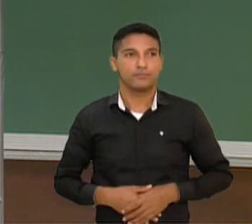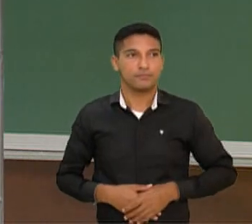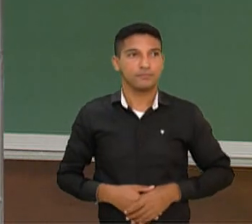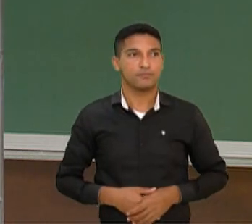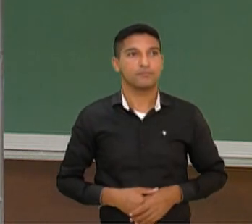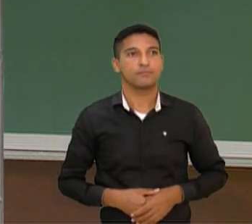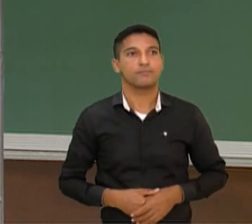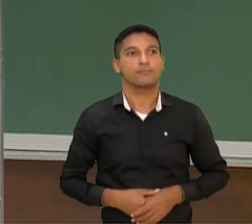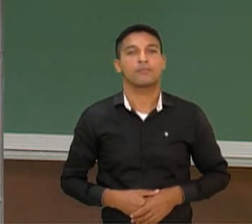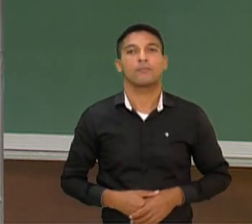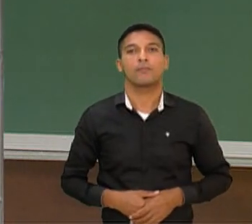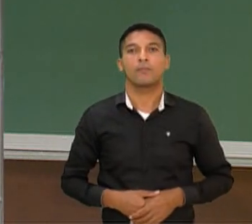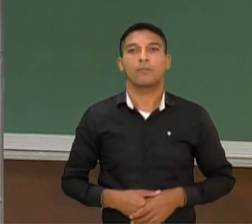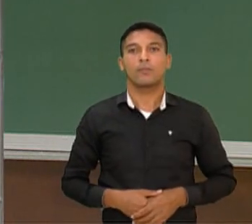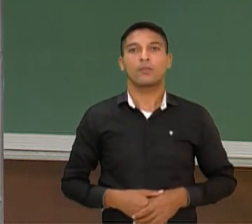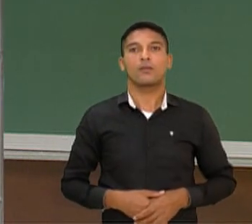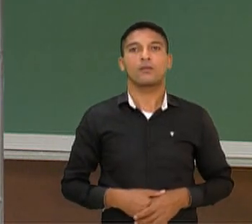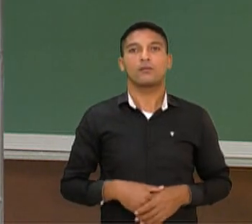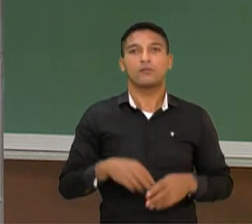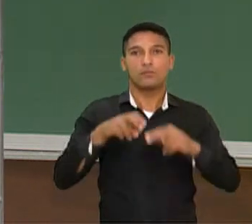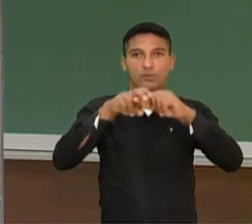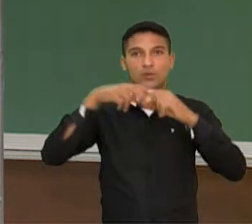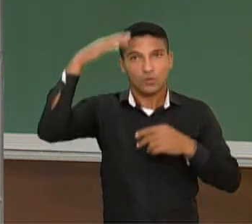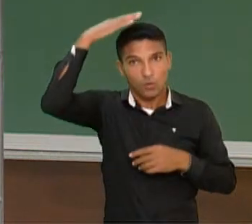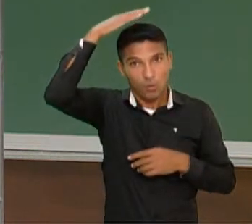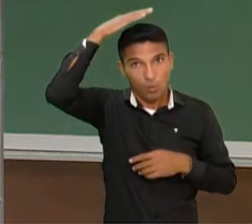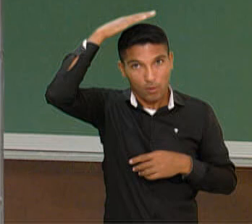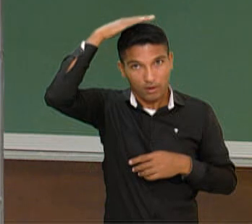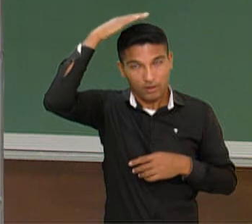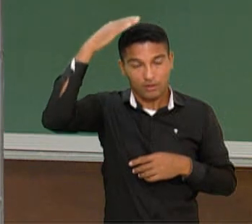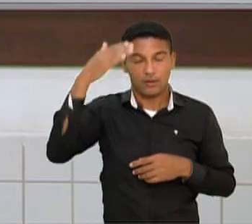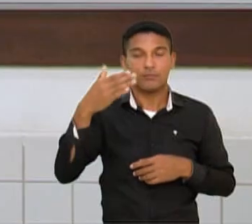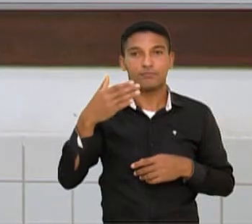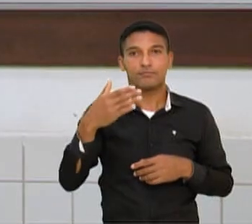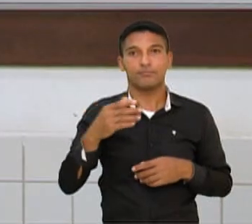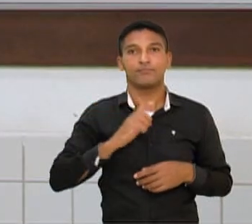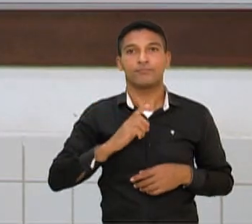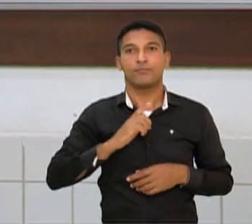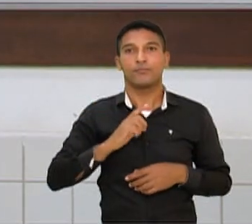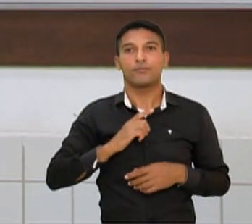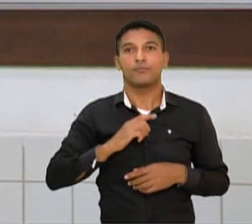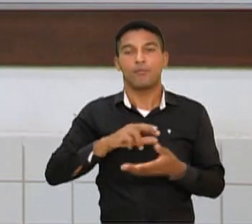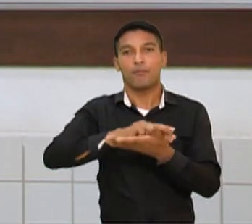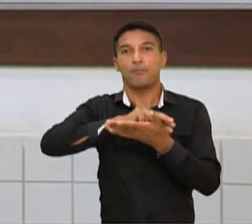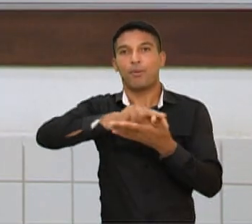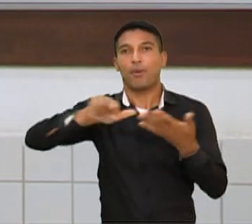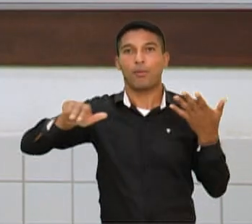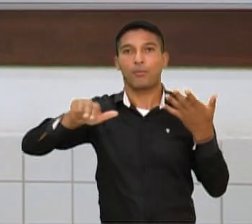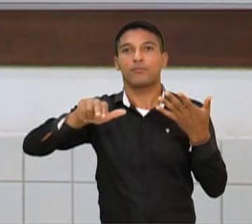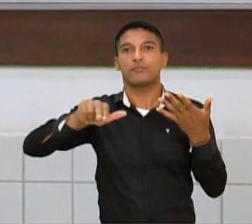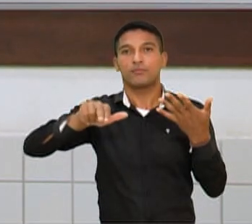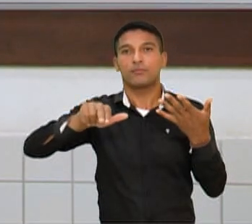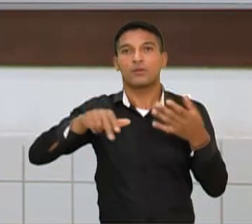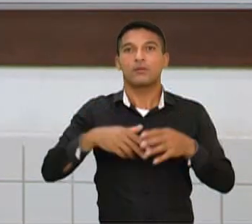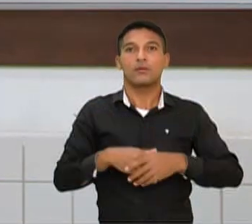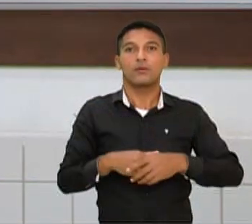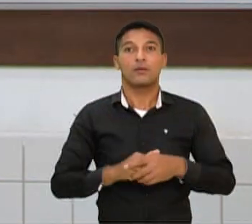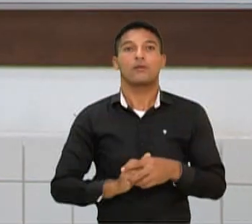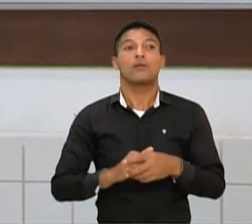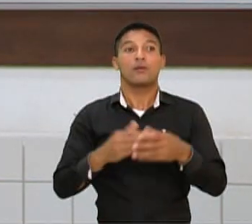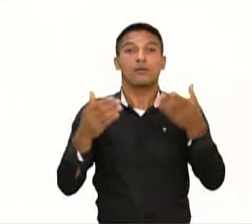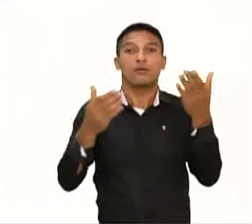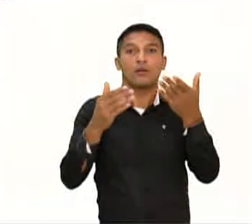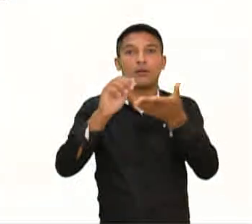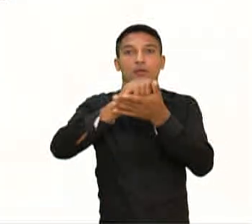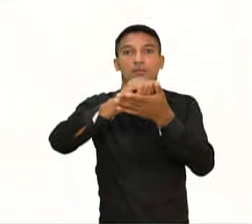Então, nesse quesito, o Paraná está fazendo correto. Para fechar uma atividadezinha, para termos uma noção concreta do que estamos